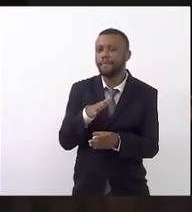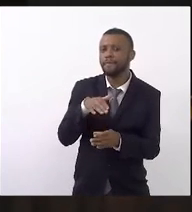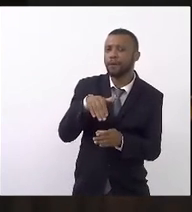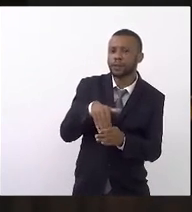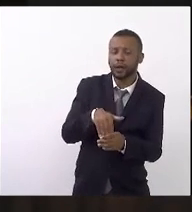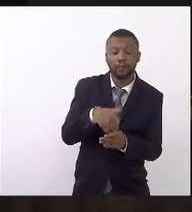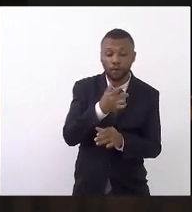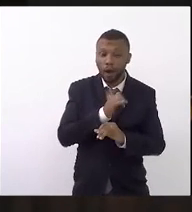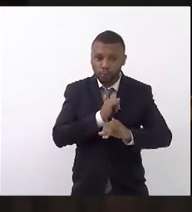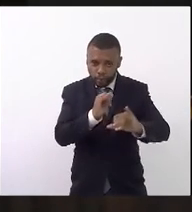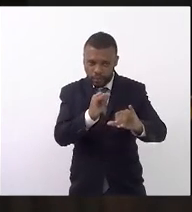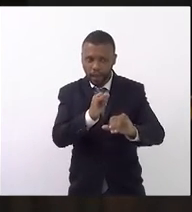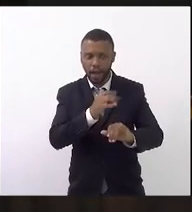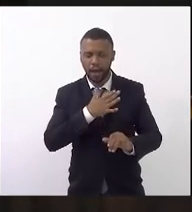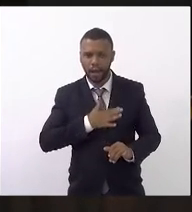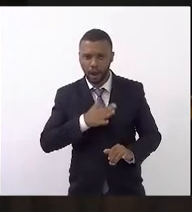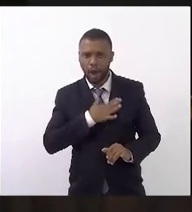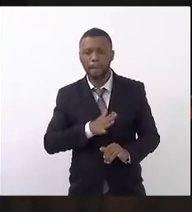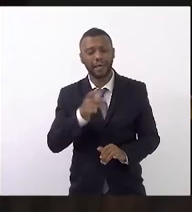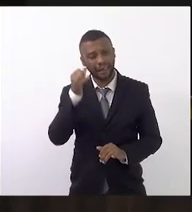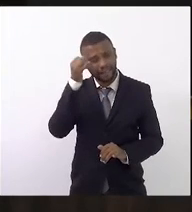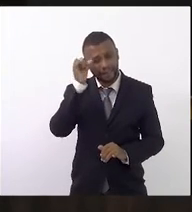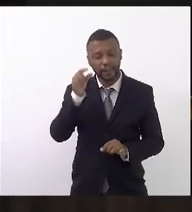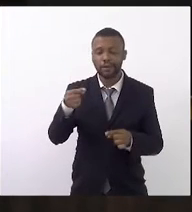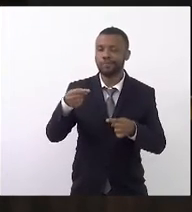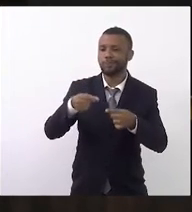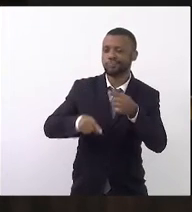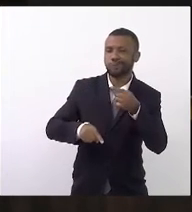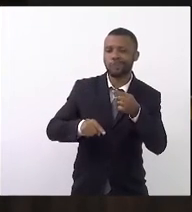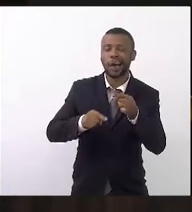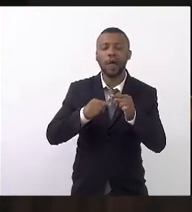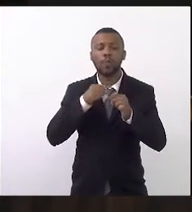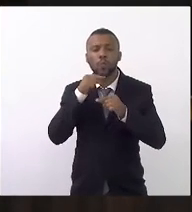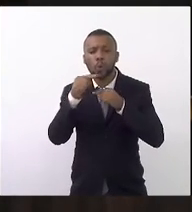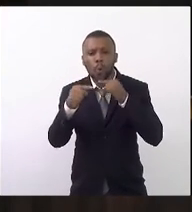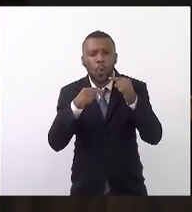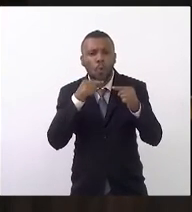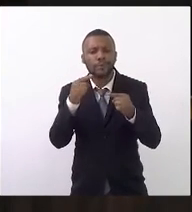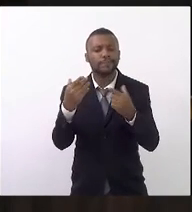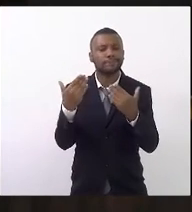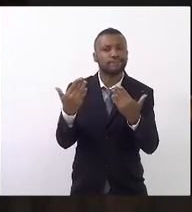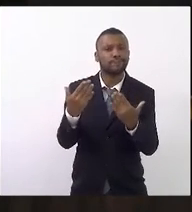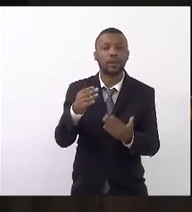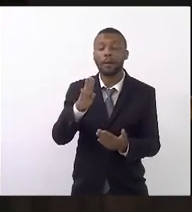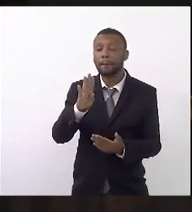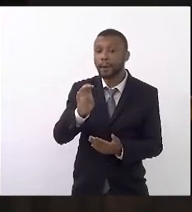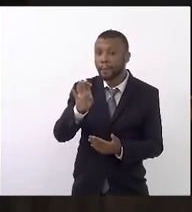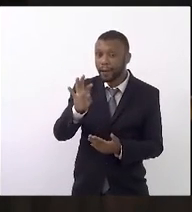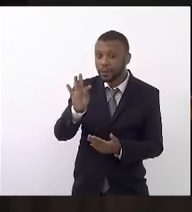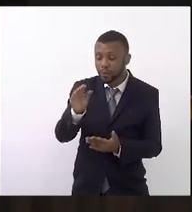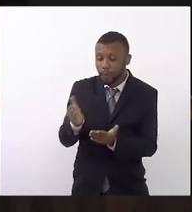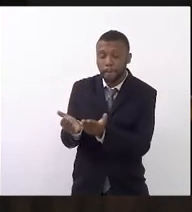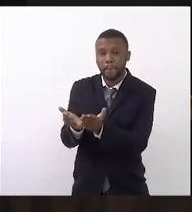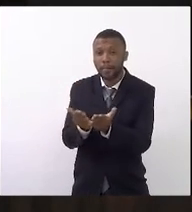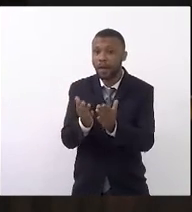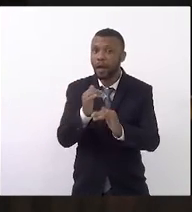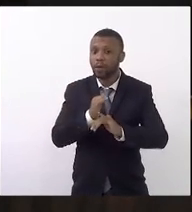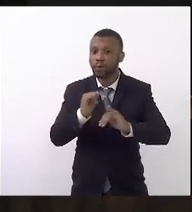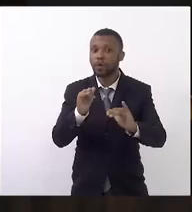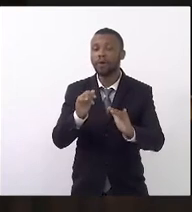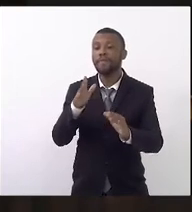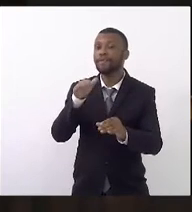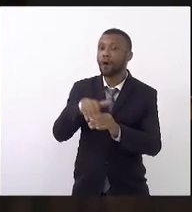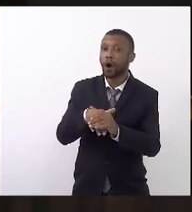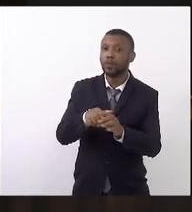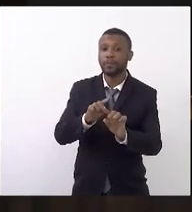Eu vou anunciar aqui, para não ter divergência nem dúvida, o Bebeto anunciou o voto, mas a gente porque não pode nós registrar. Então eu